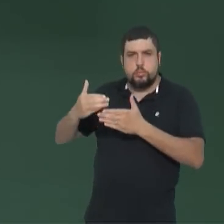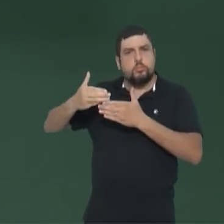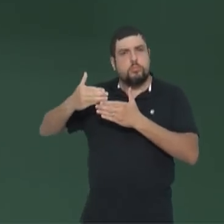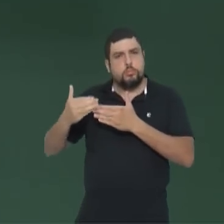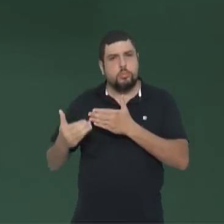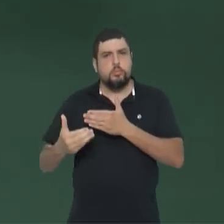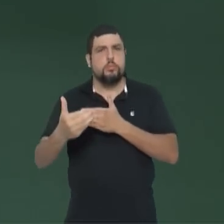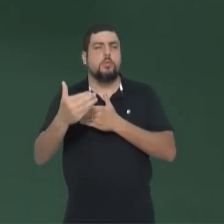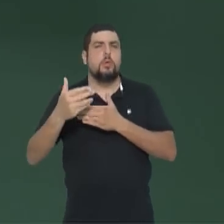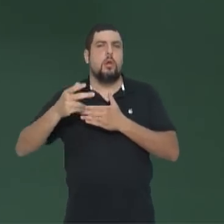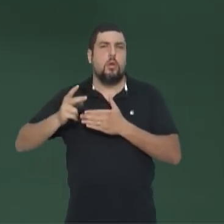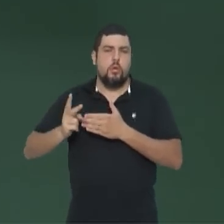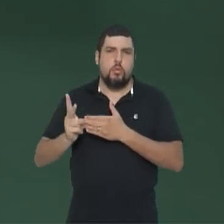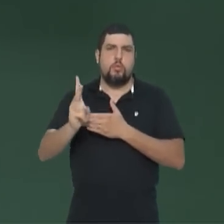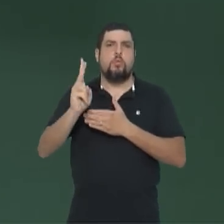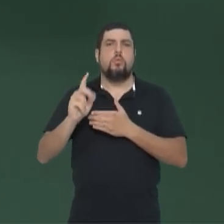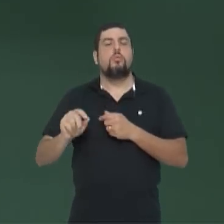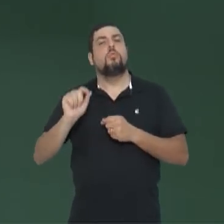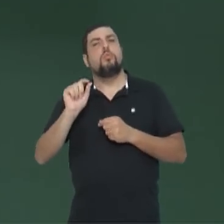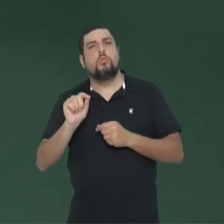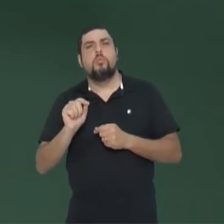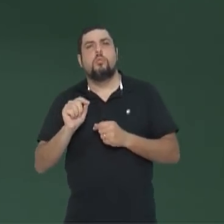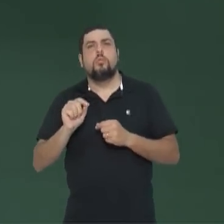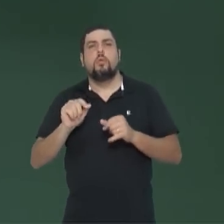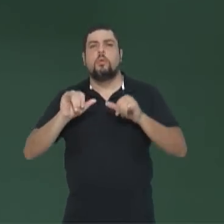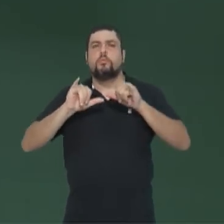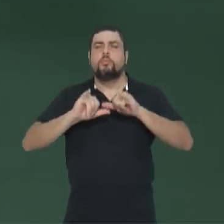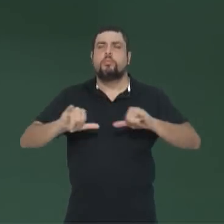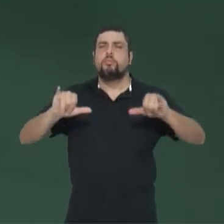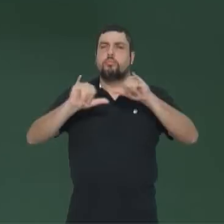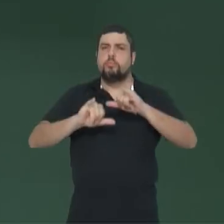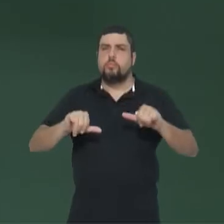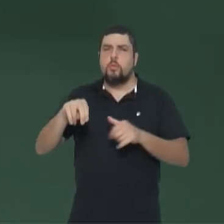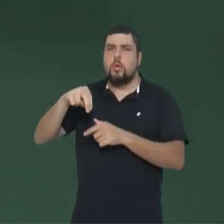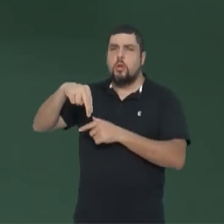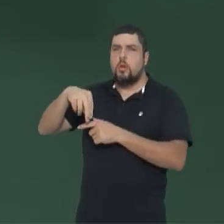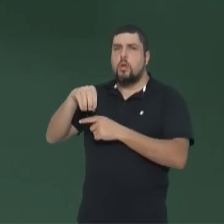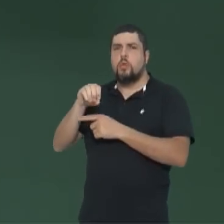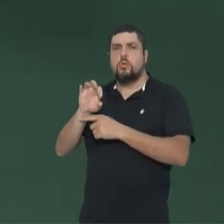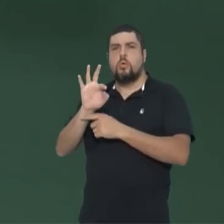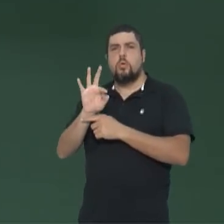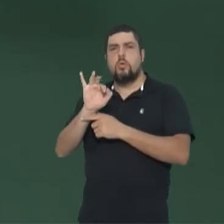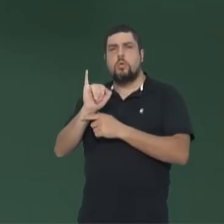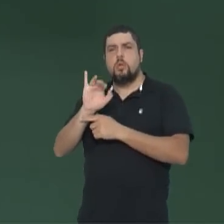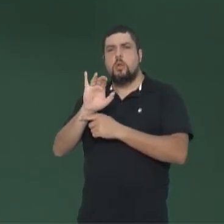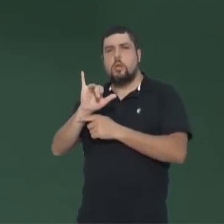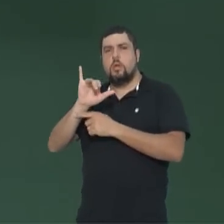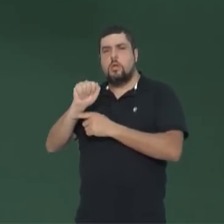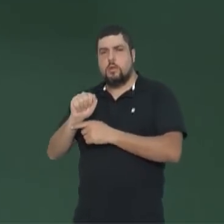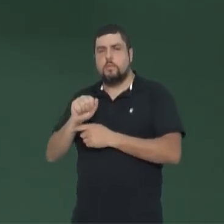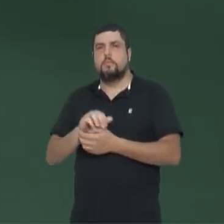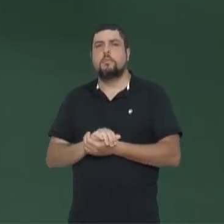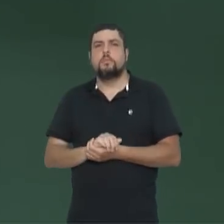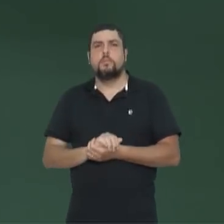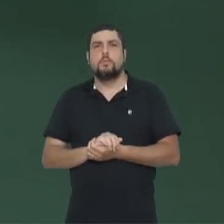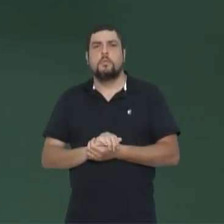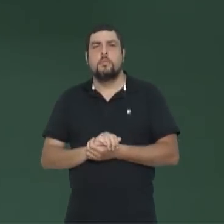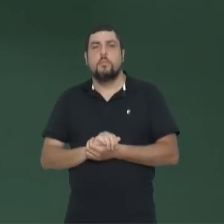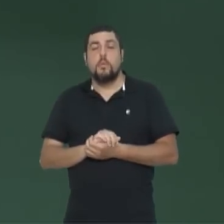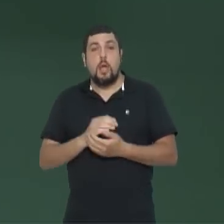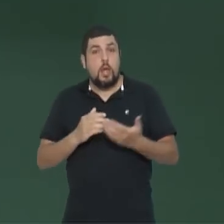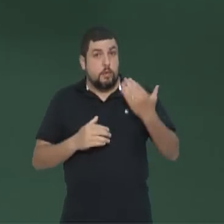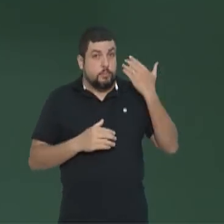vamos falar novamente sobre a notícia, mas assim como nós fizemos lá na aula sobre reportagem, vocês hoje também